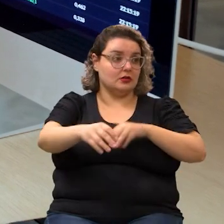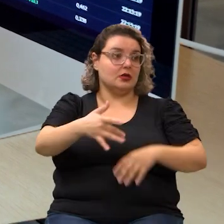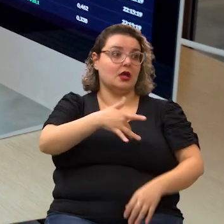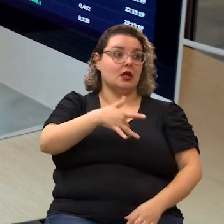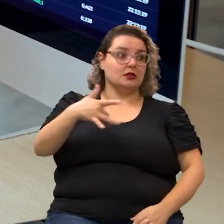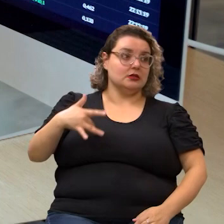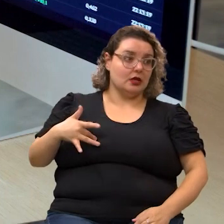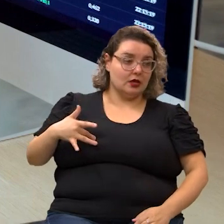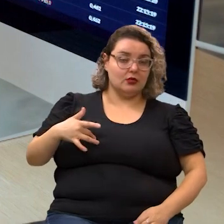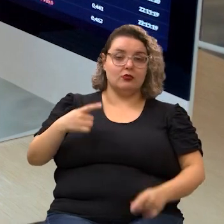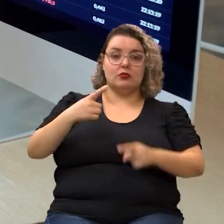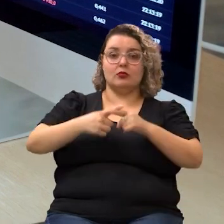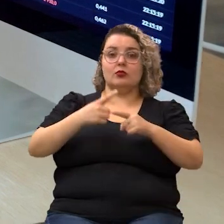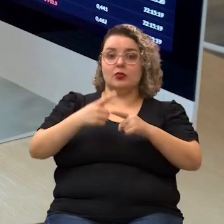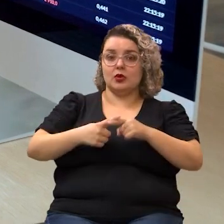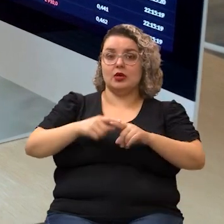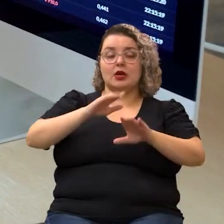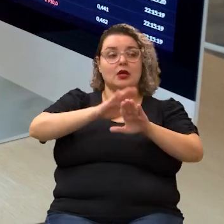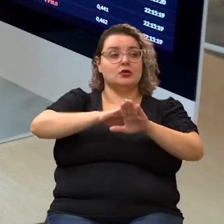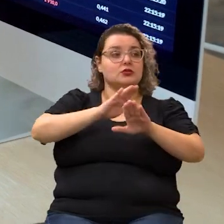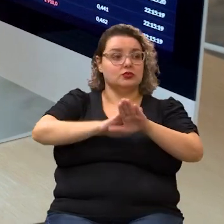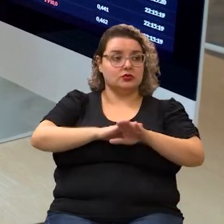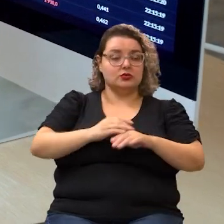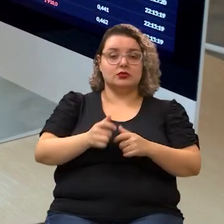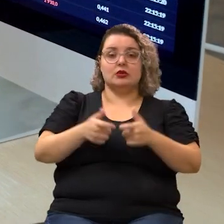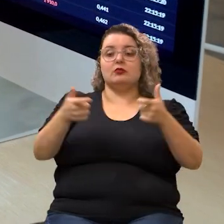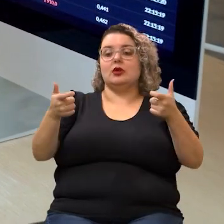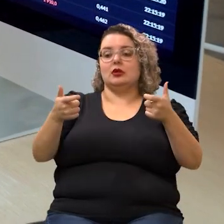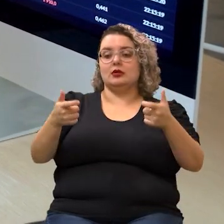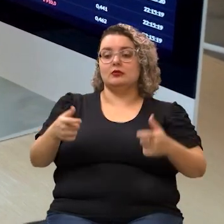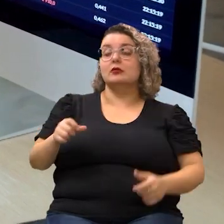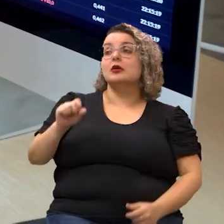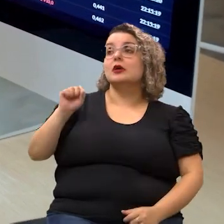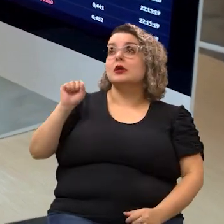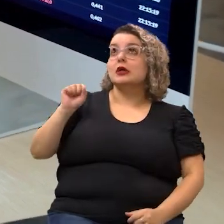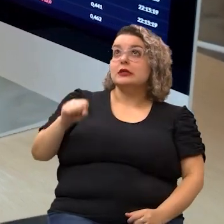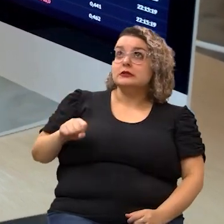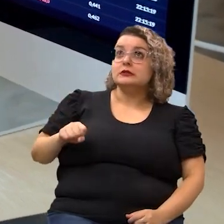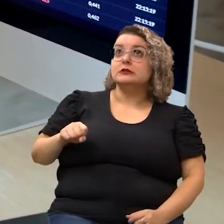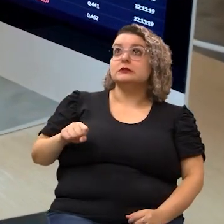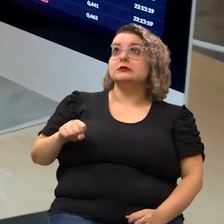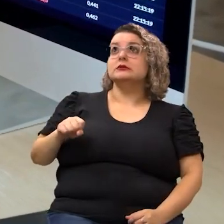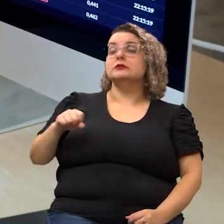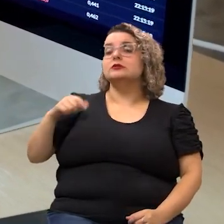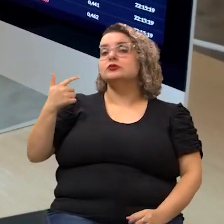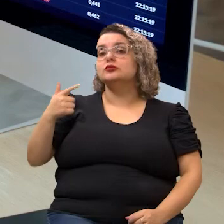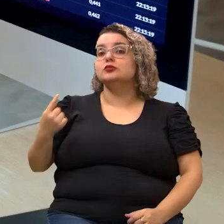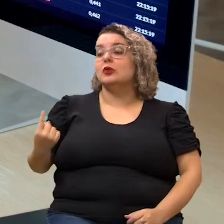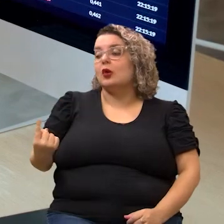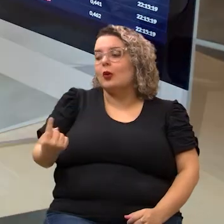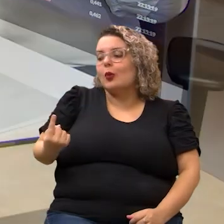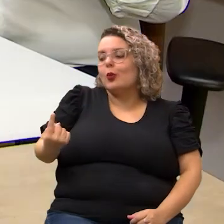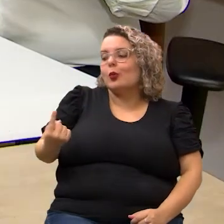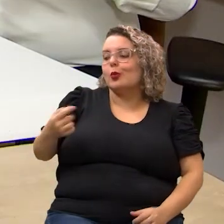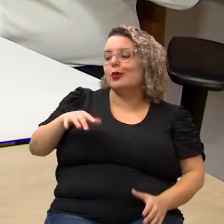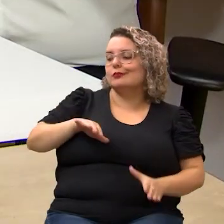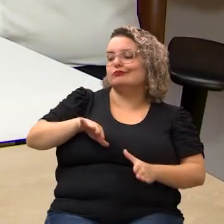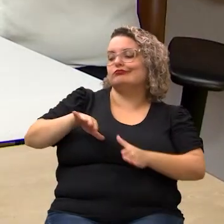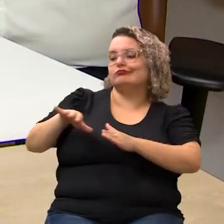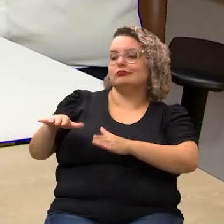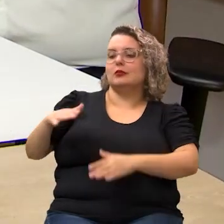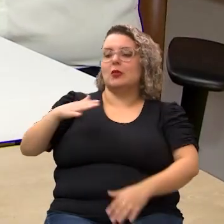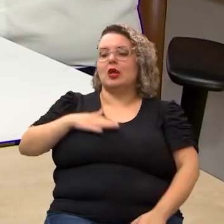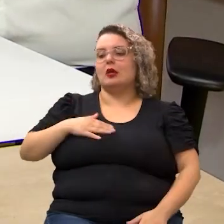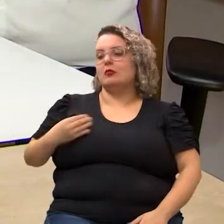a saúde, porque as ações estão em alta, né? Não existe esse isolamento de